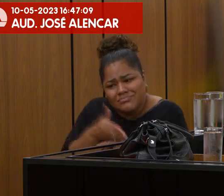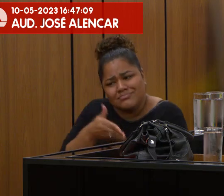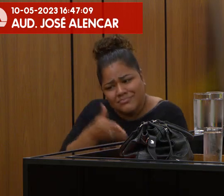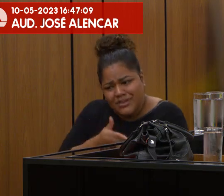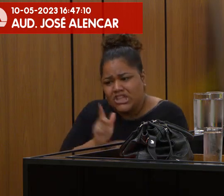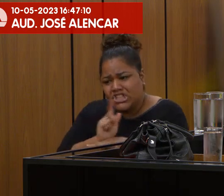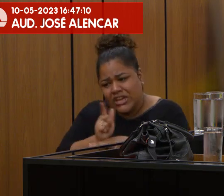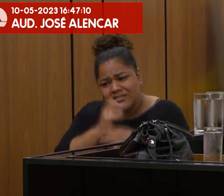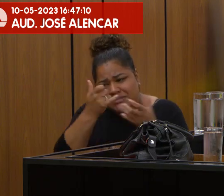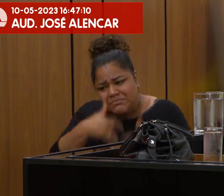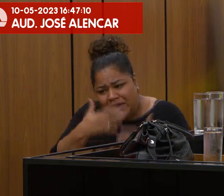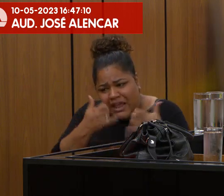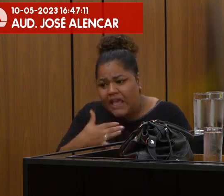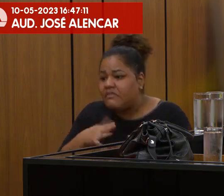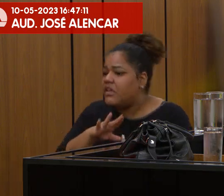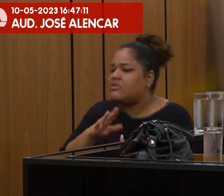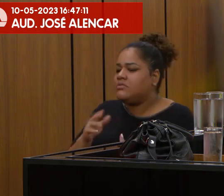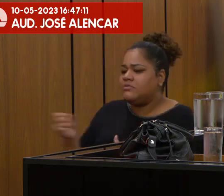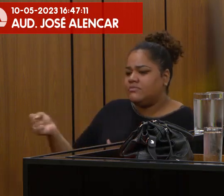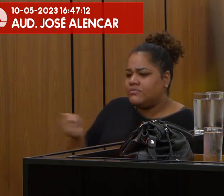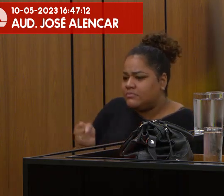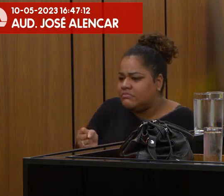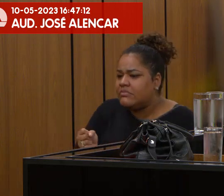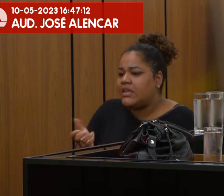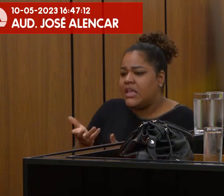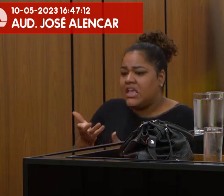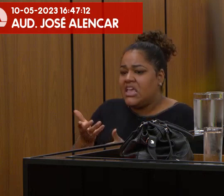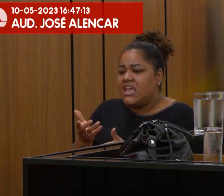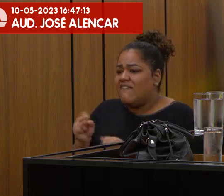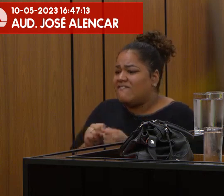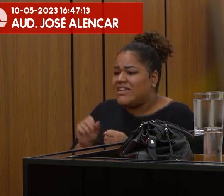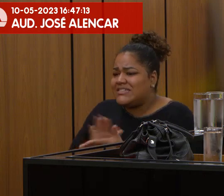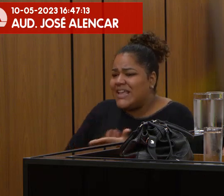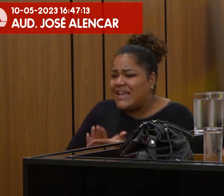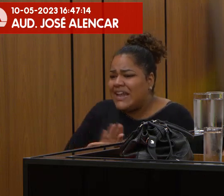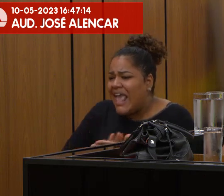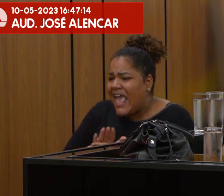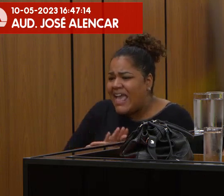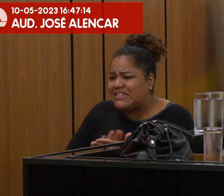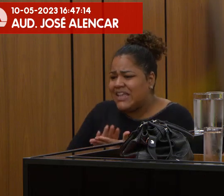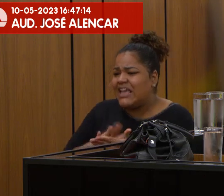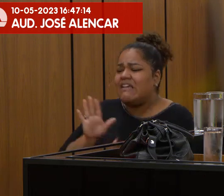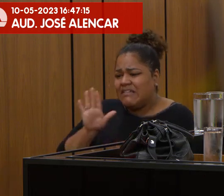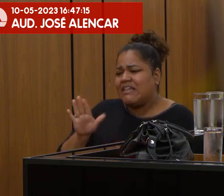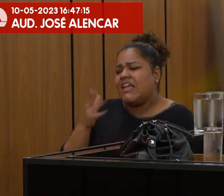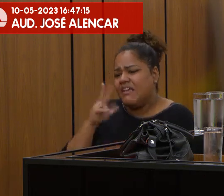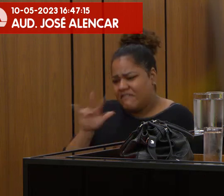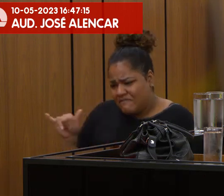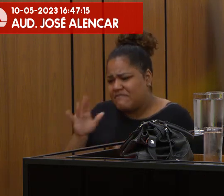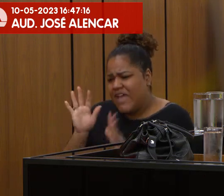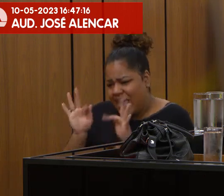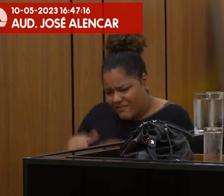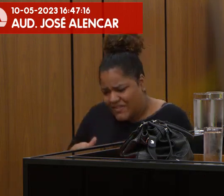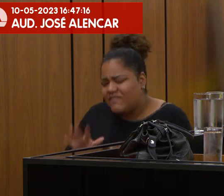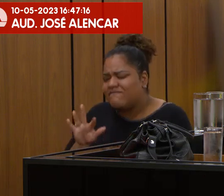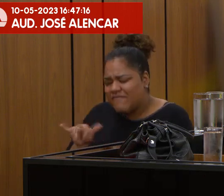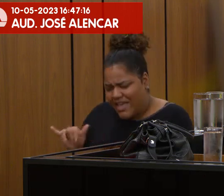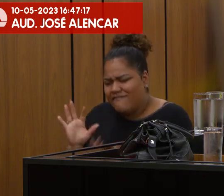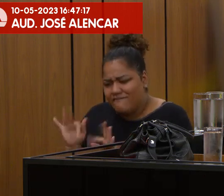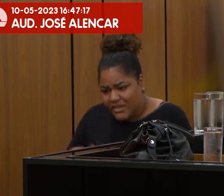a porta dos escritórios lá me dava água fazia o Camaro e vivia falando vai acabar vai acabar pra mim ir embora